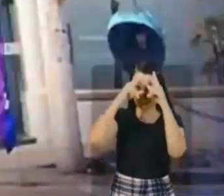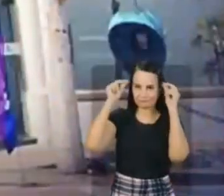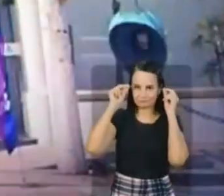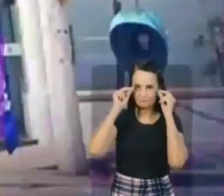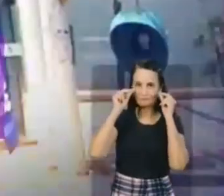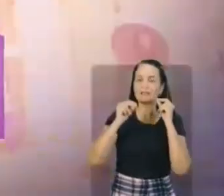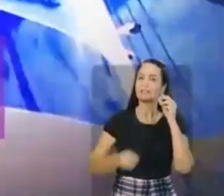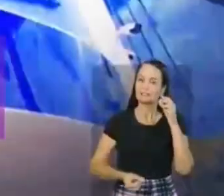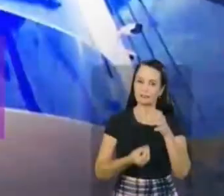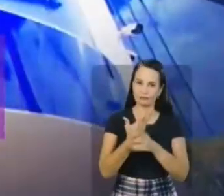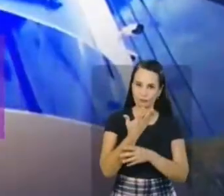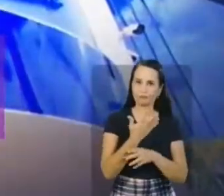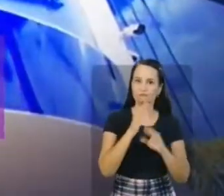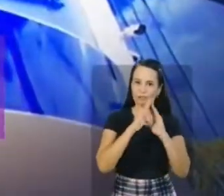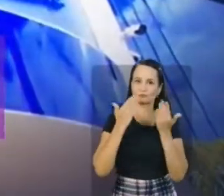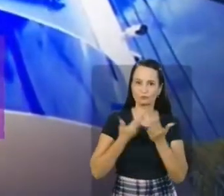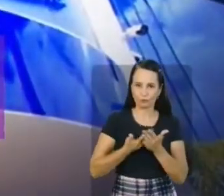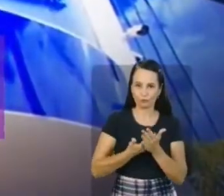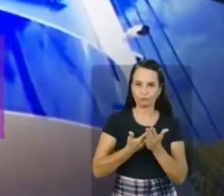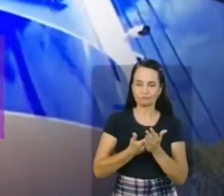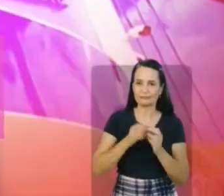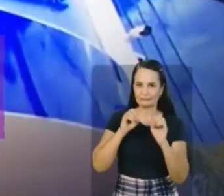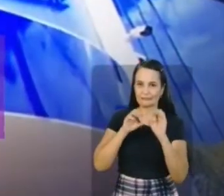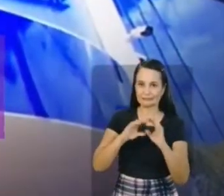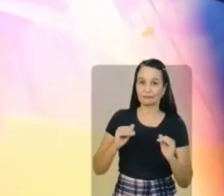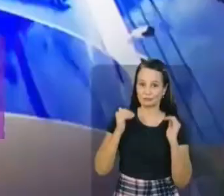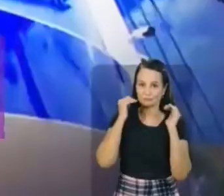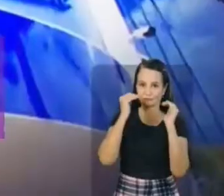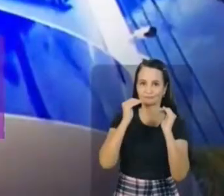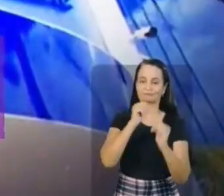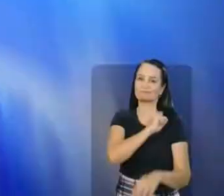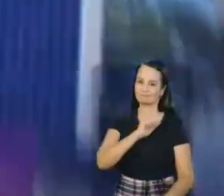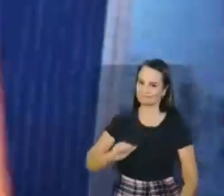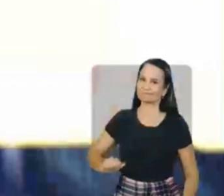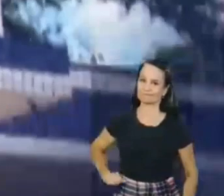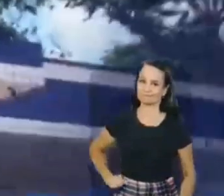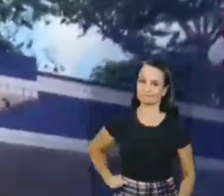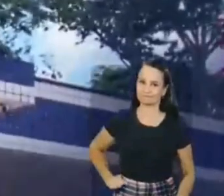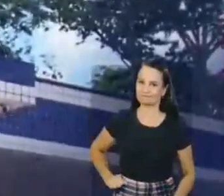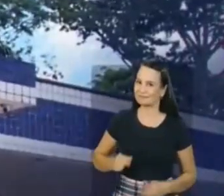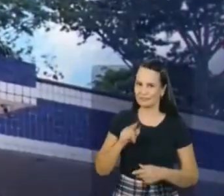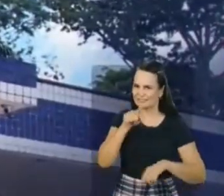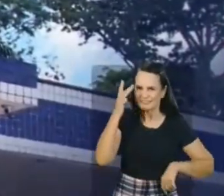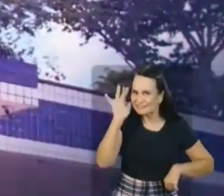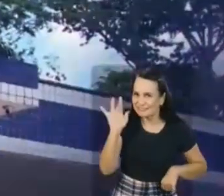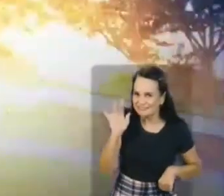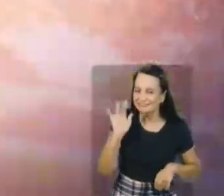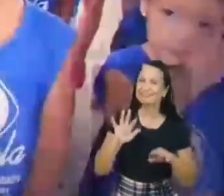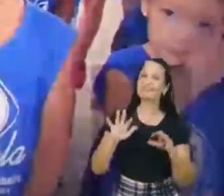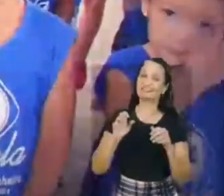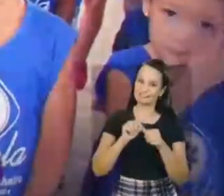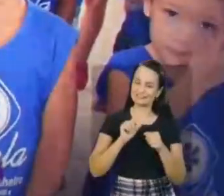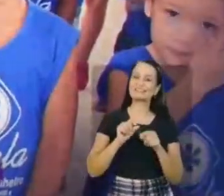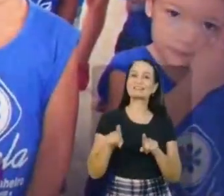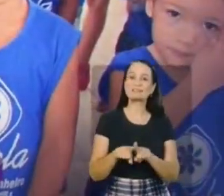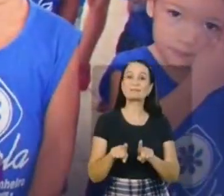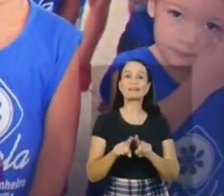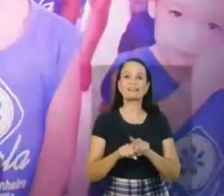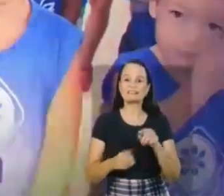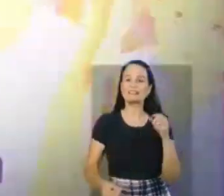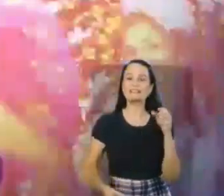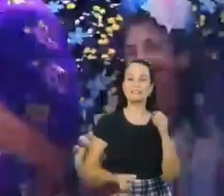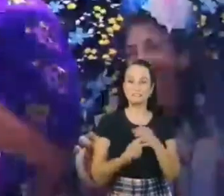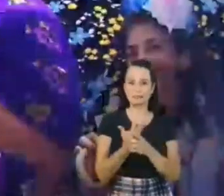acelerou a chegada da primeira instituição de ensino superior em Ananindeua. E fez mais, implantou projetos sociais como a